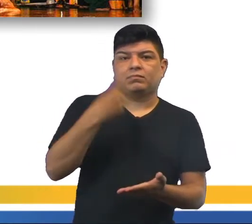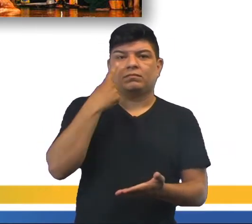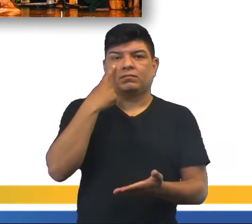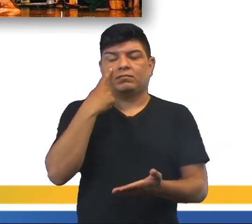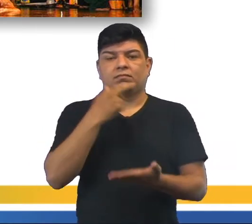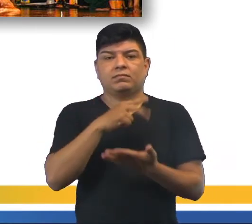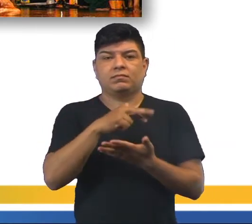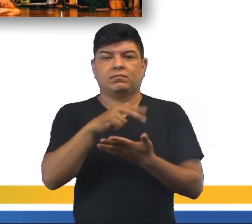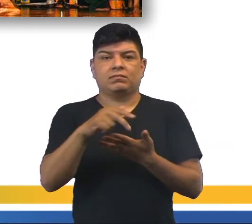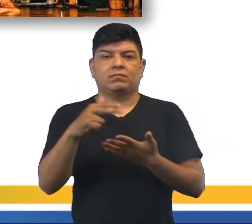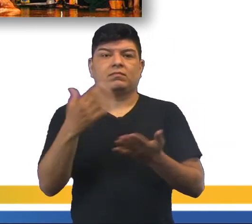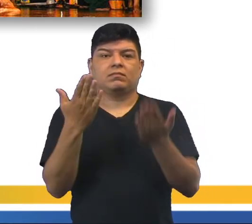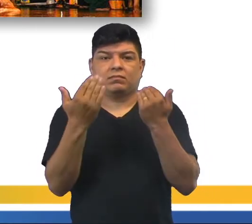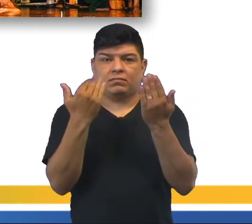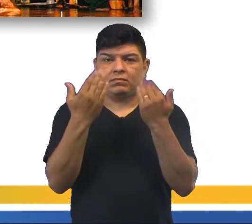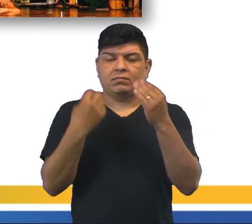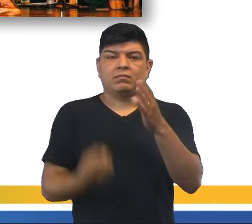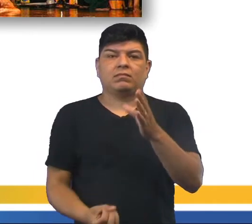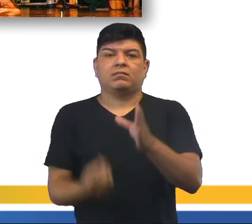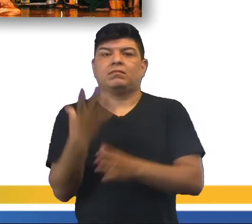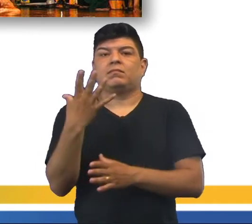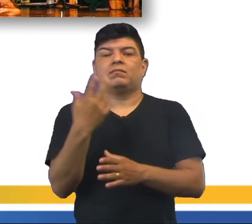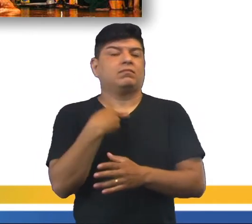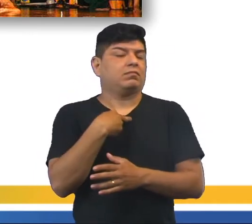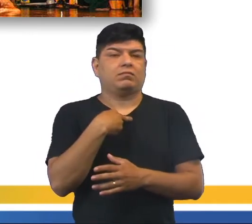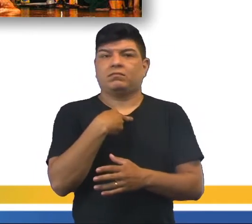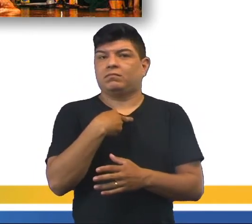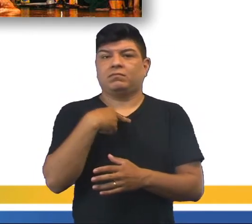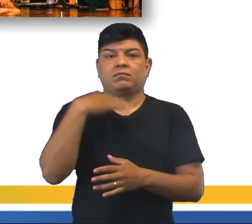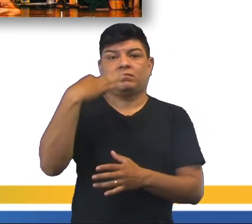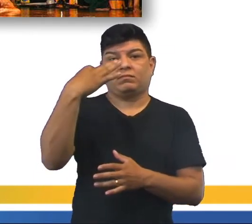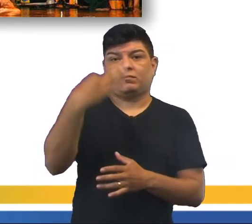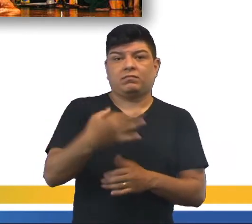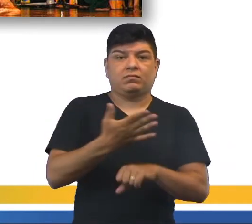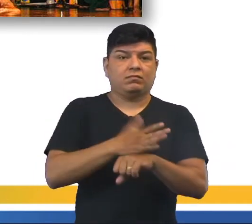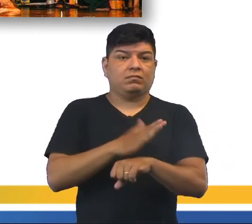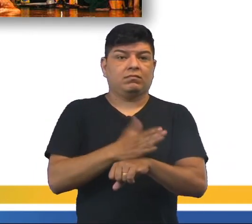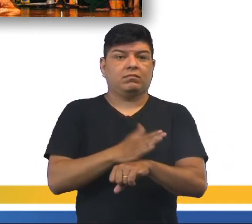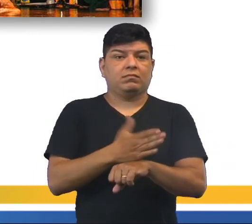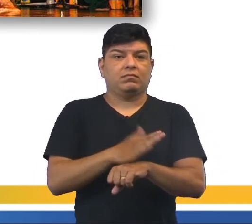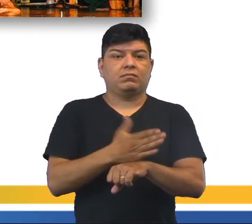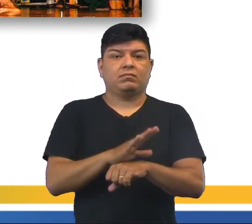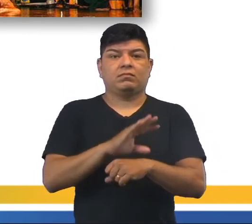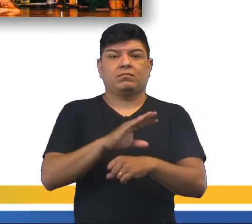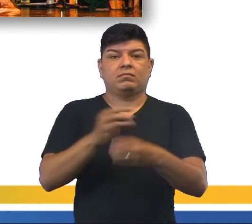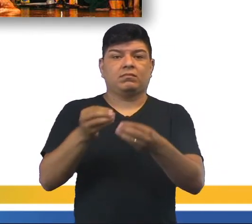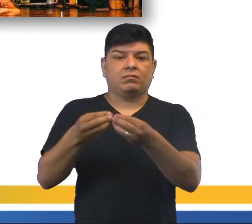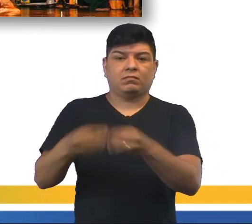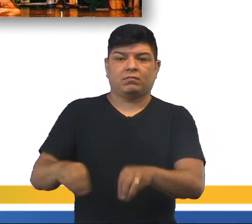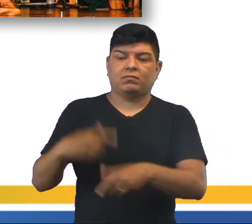que as diversas discussões da sua origem, não podemos afirmar que essa prática, por consequência de